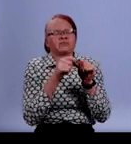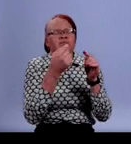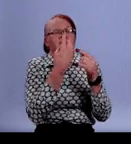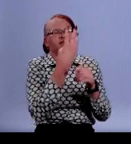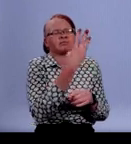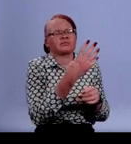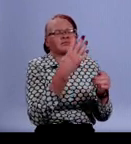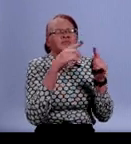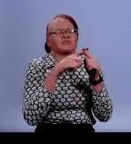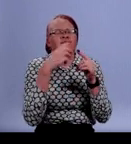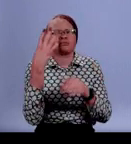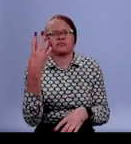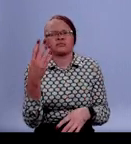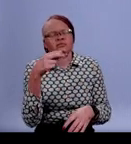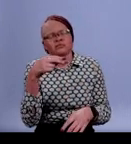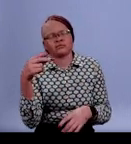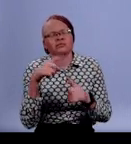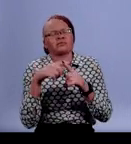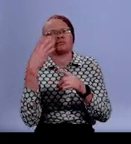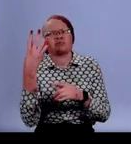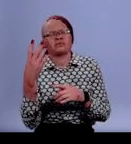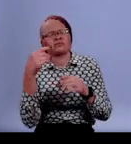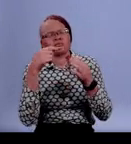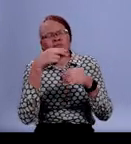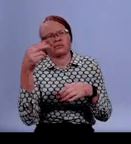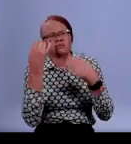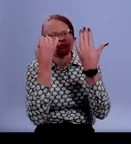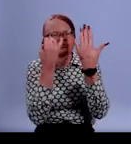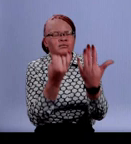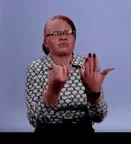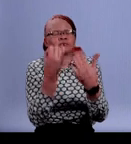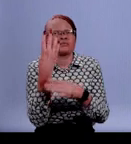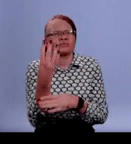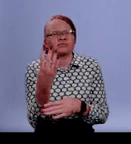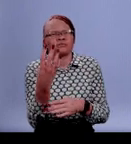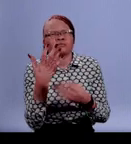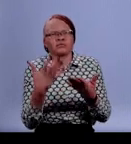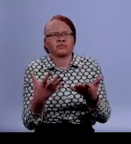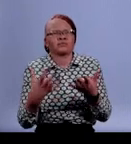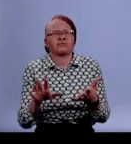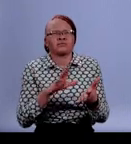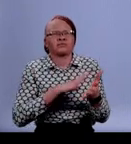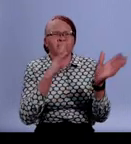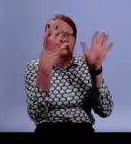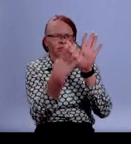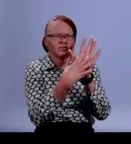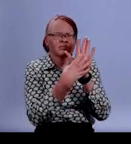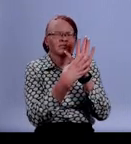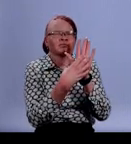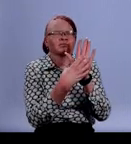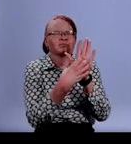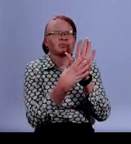x 4 x 4 = 64 continuando agora temos aqui esse